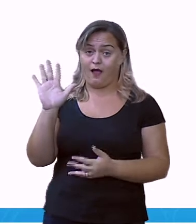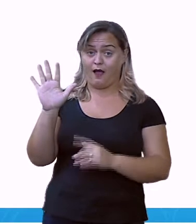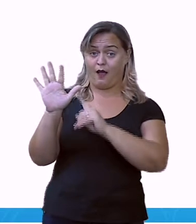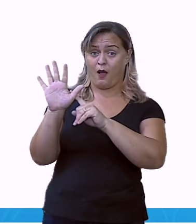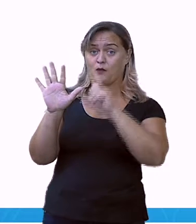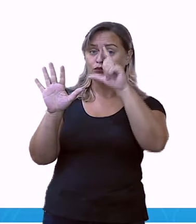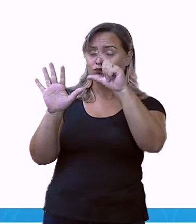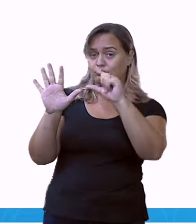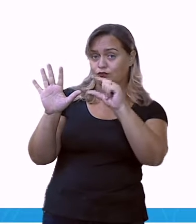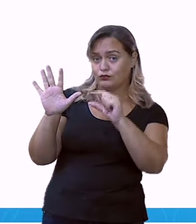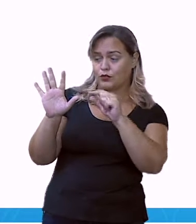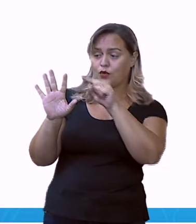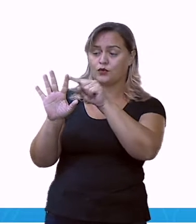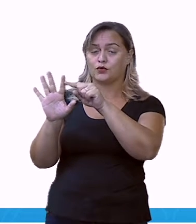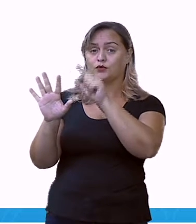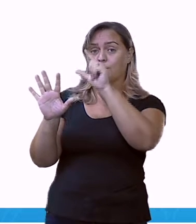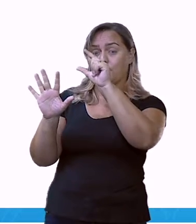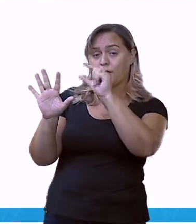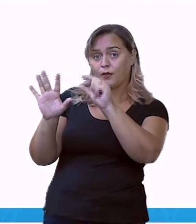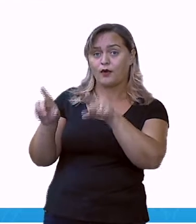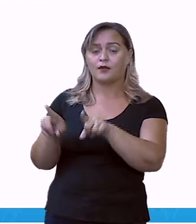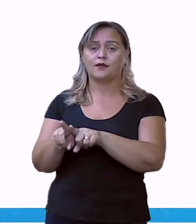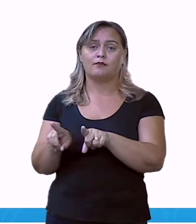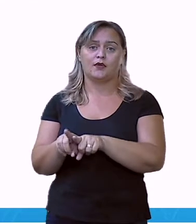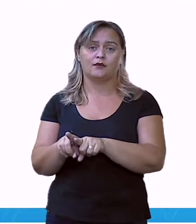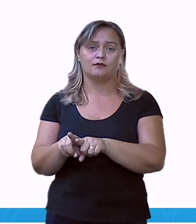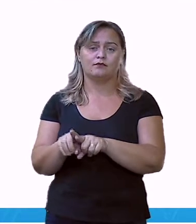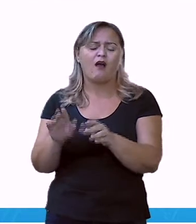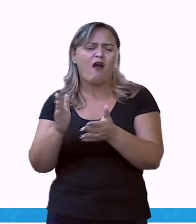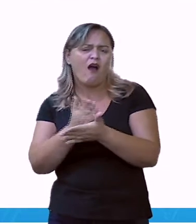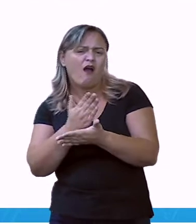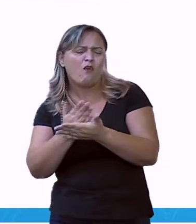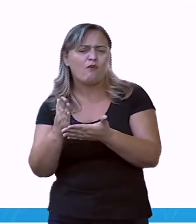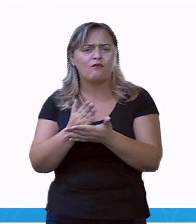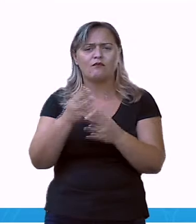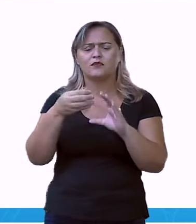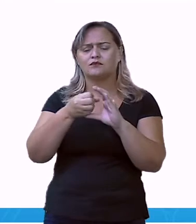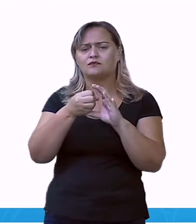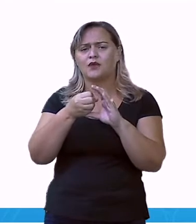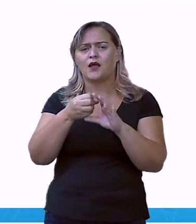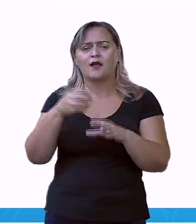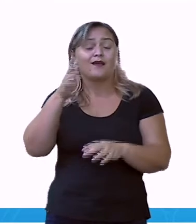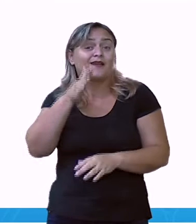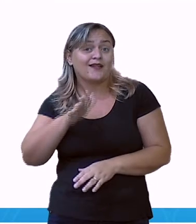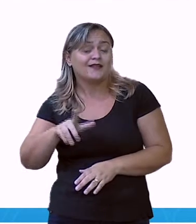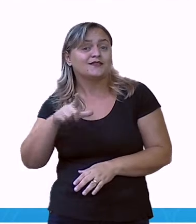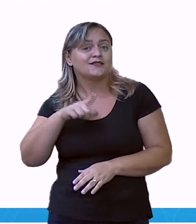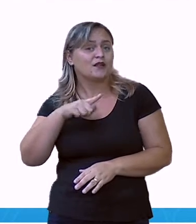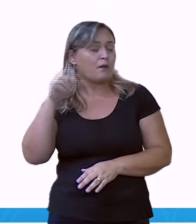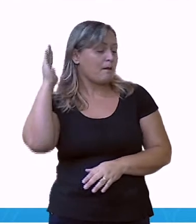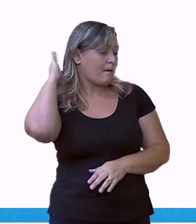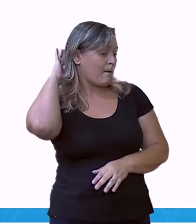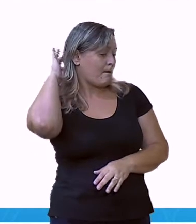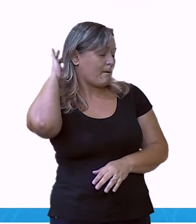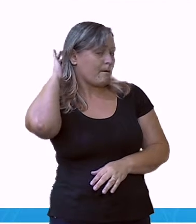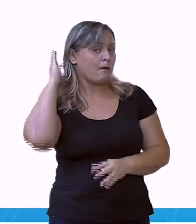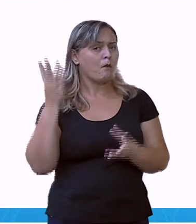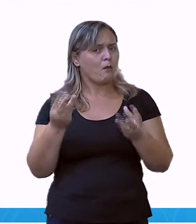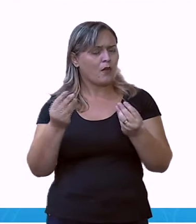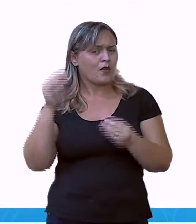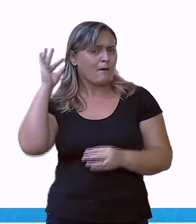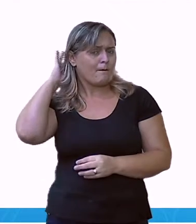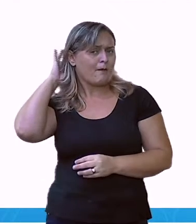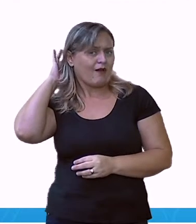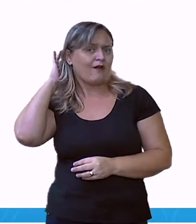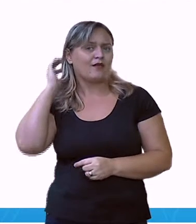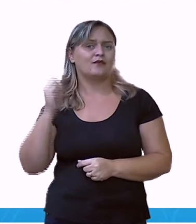em alguns casos, existe o excesso de pele atrás do pescoço, E em geral a estatura deles é baixinha, eles não costumam